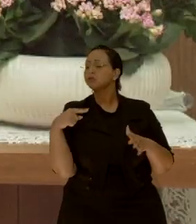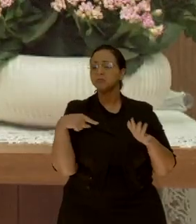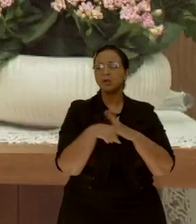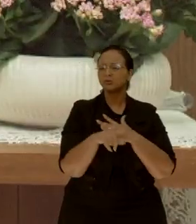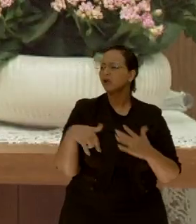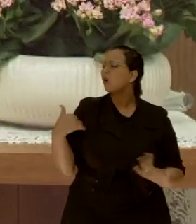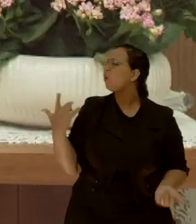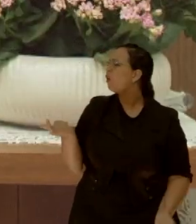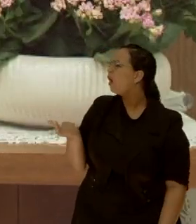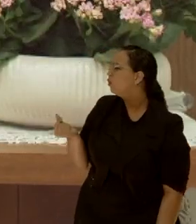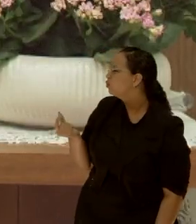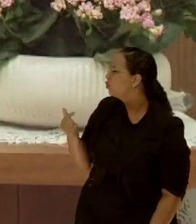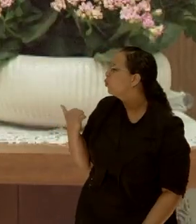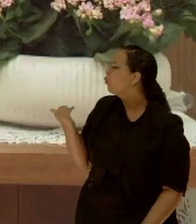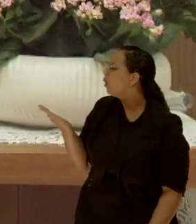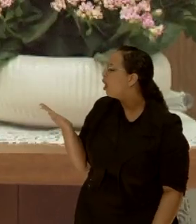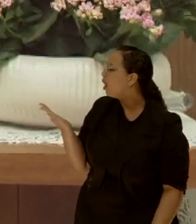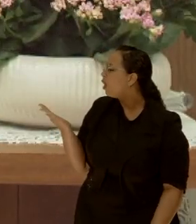valor?